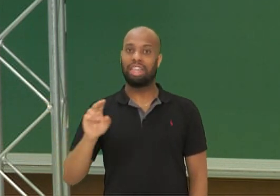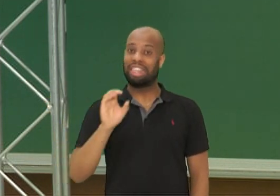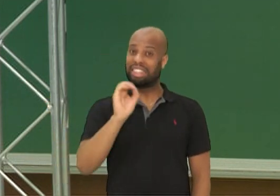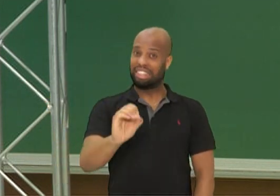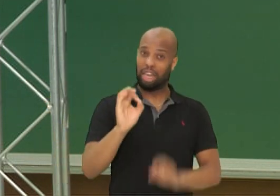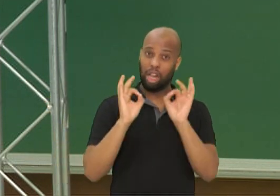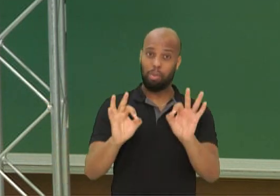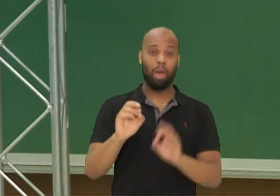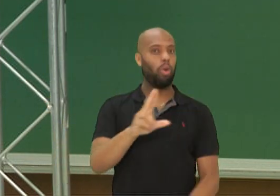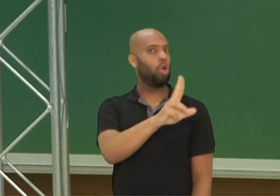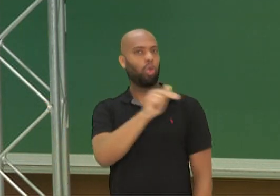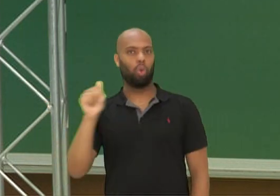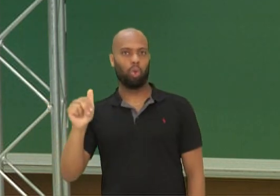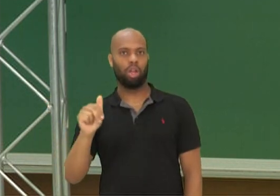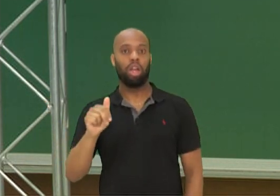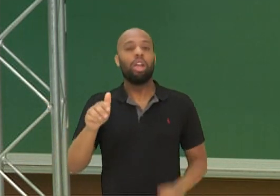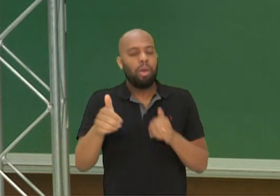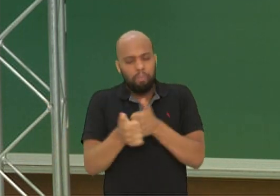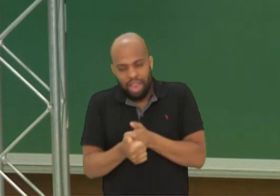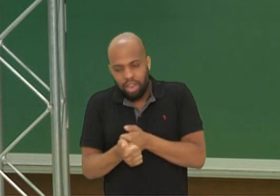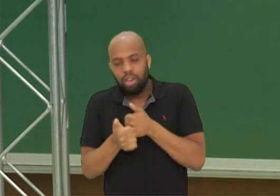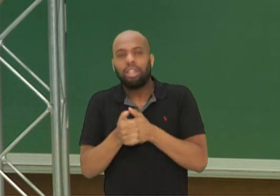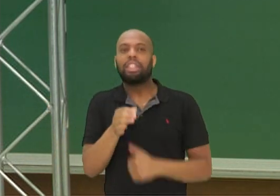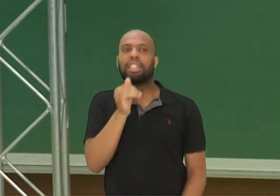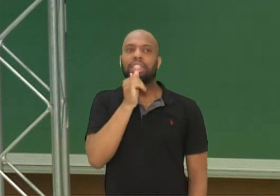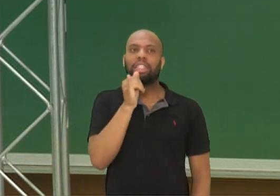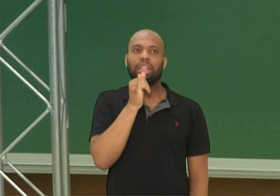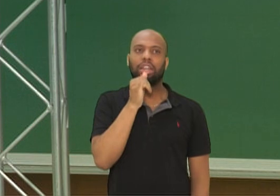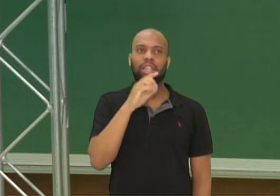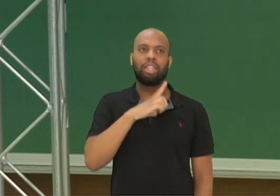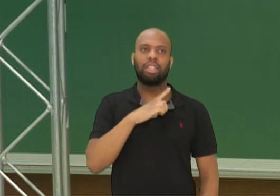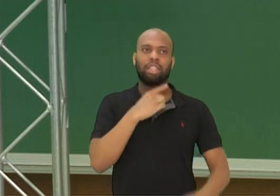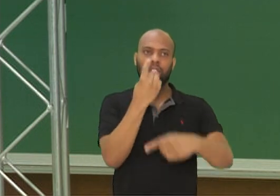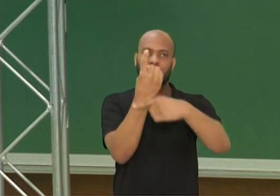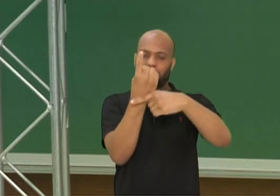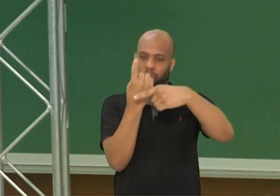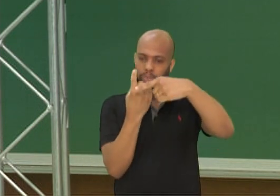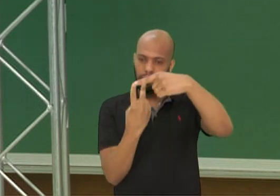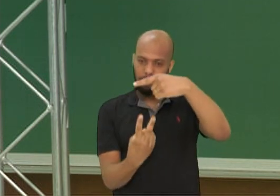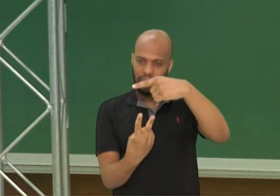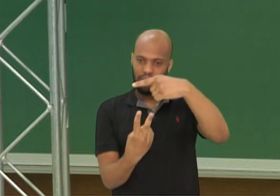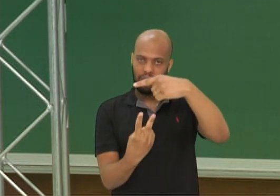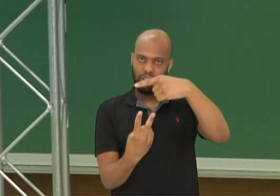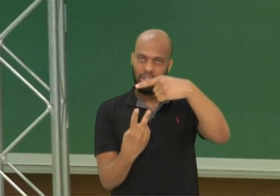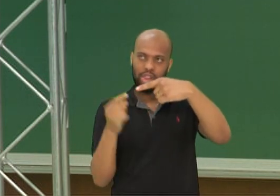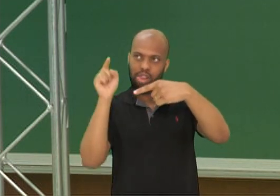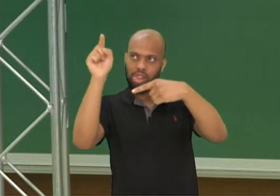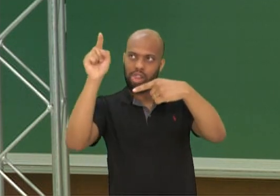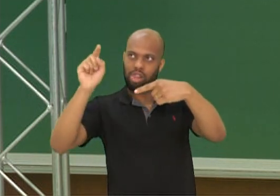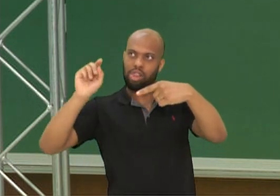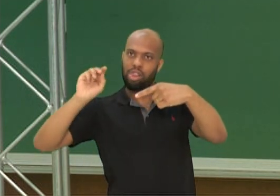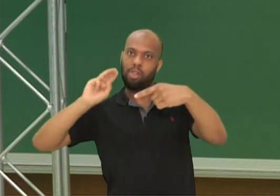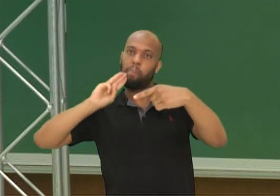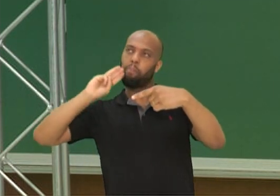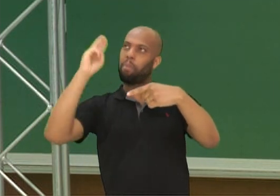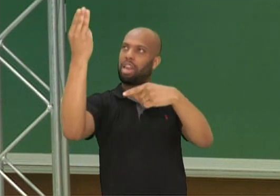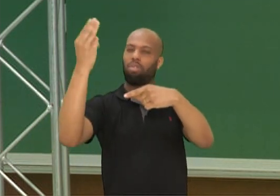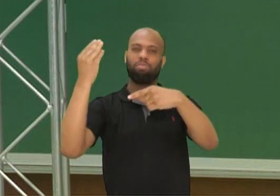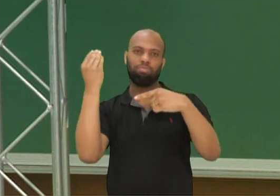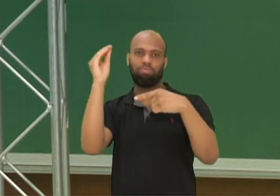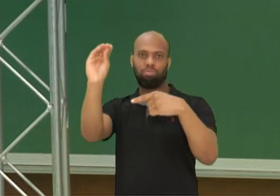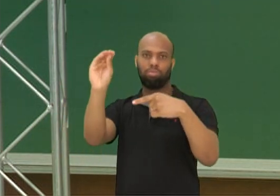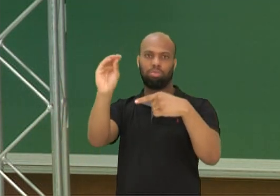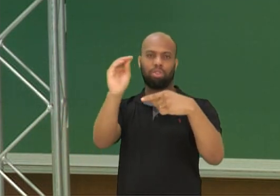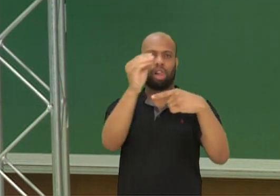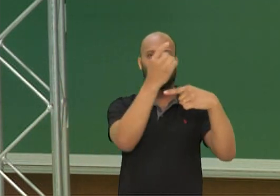pode pegar o meio, meio elevado a 1 milhão, claro que é impossível de fazer essa conta, né? Meio vezes